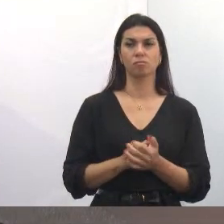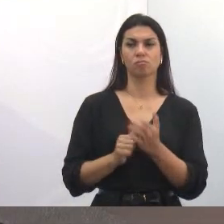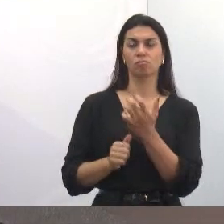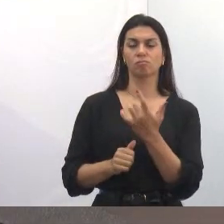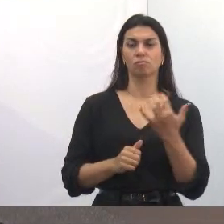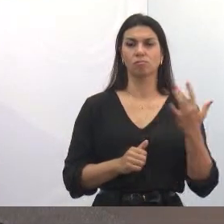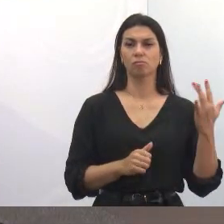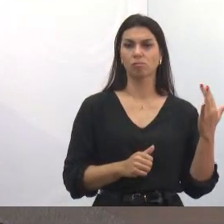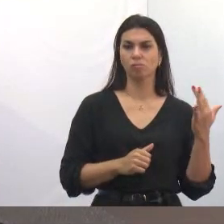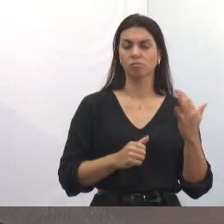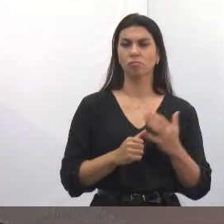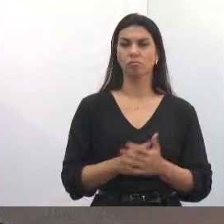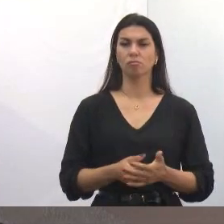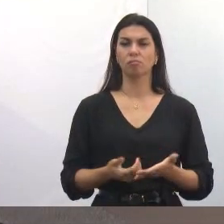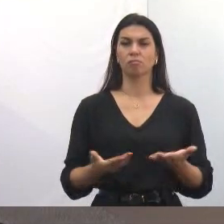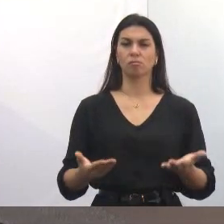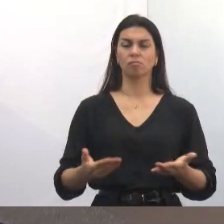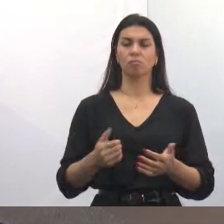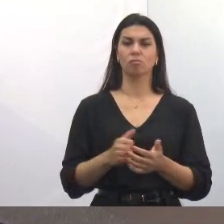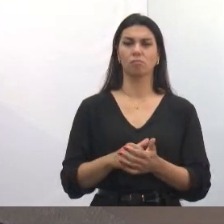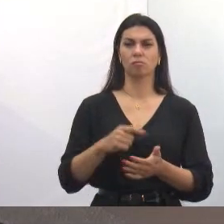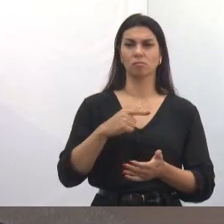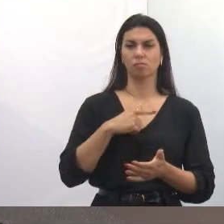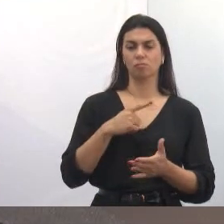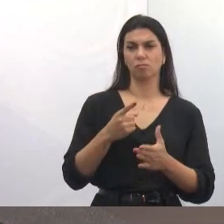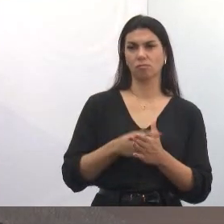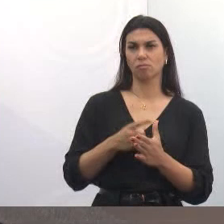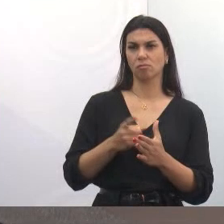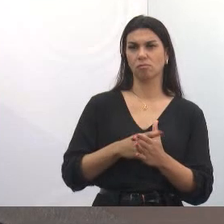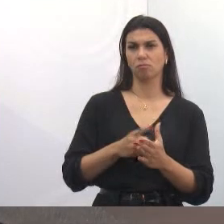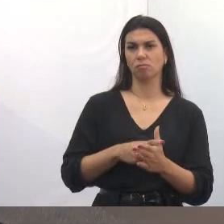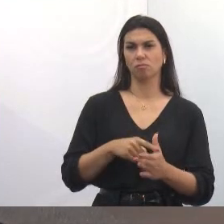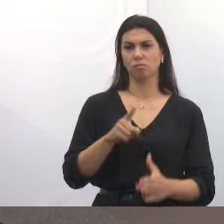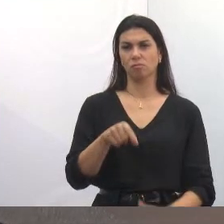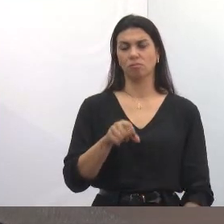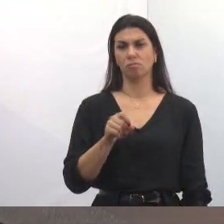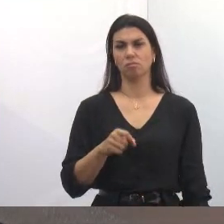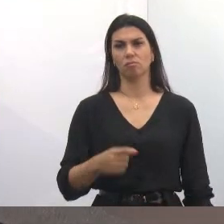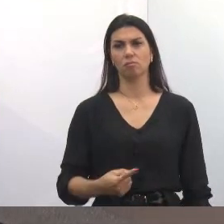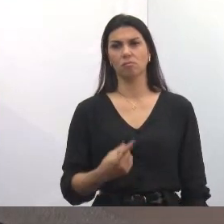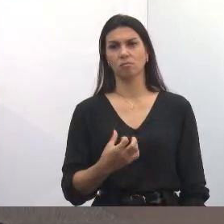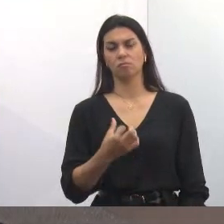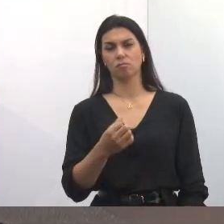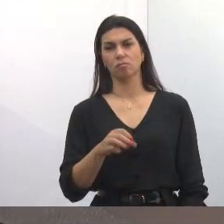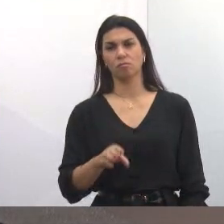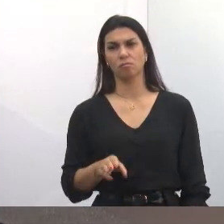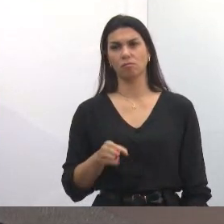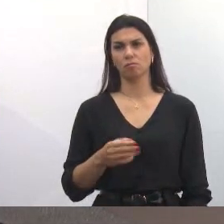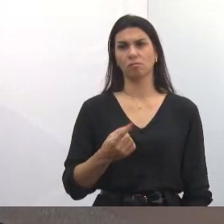do Serviço Municipal de Jacareí? O valor da dívida atualizado é de